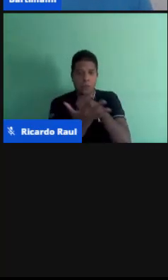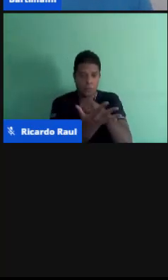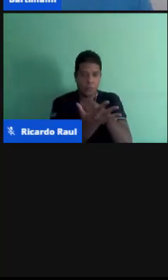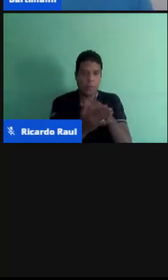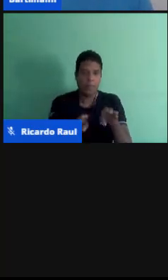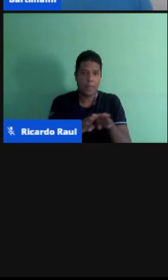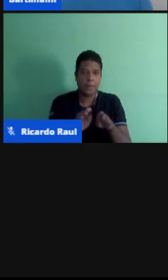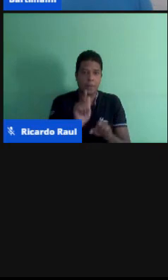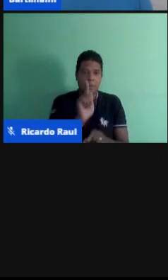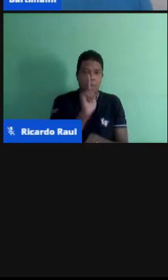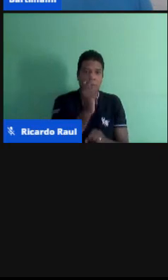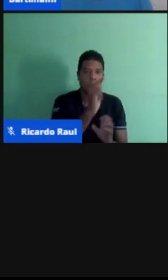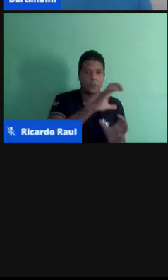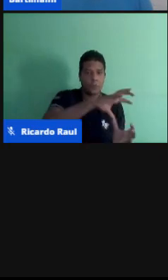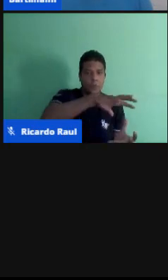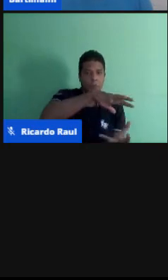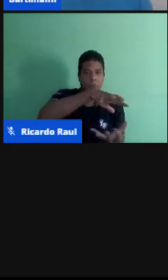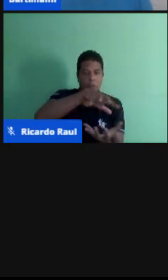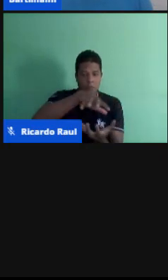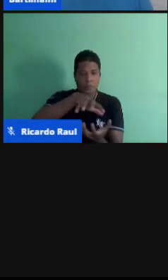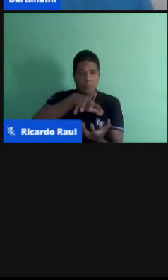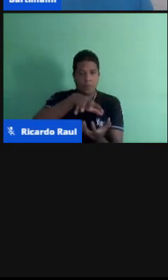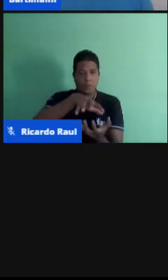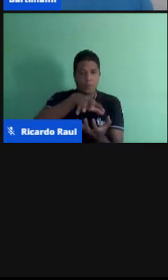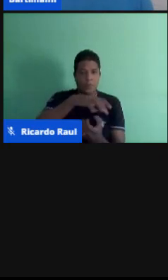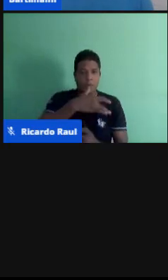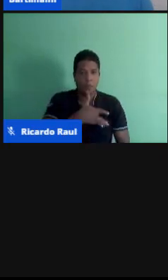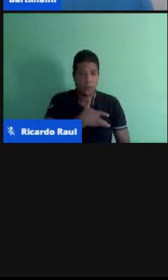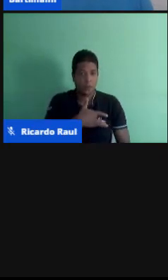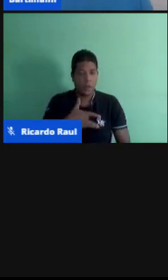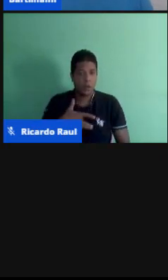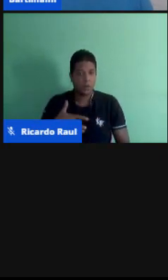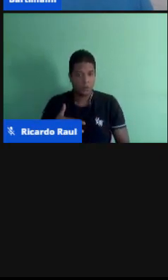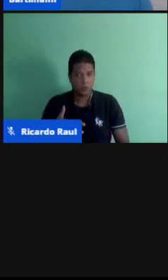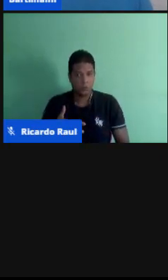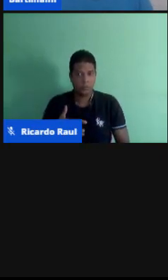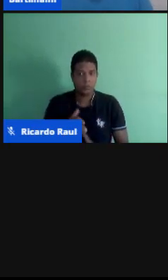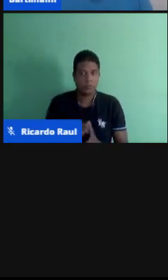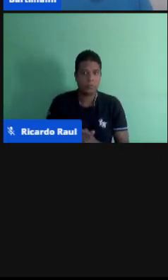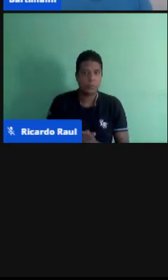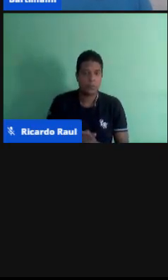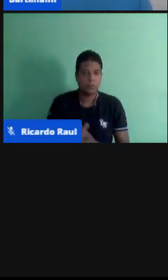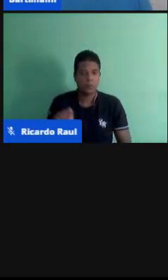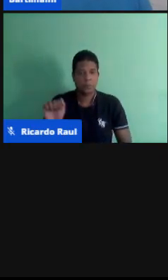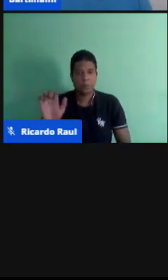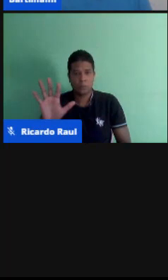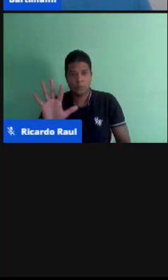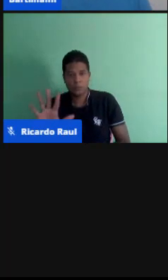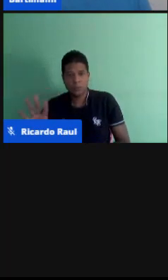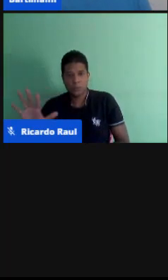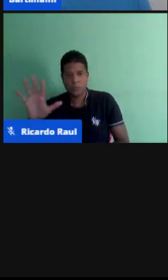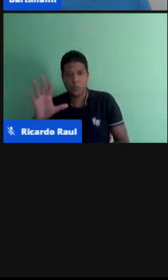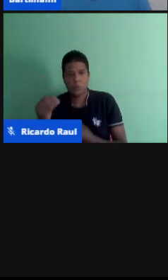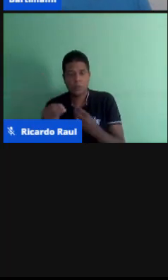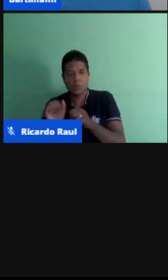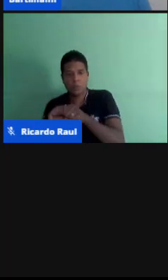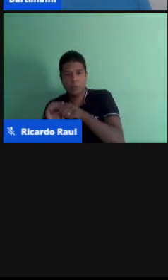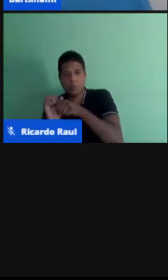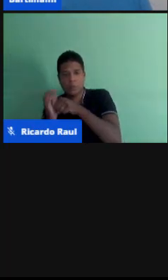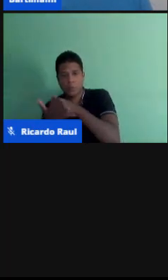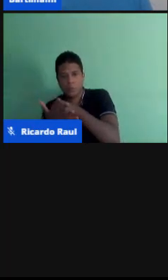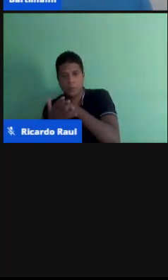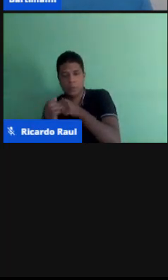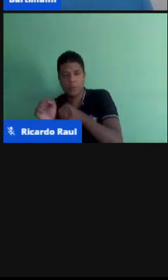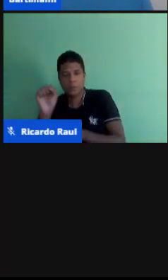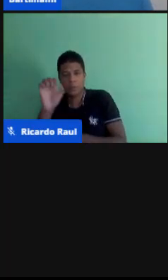saúde. Então, a partir do GeoCovid, você tem a espacialização dos dados da Covid, você consegue gerar